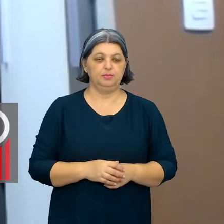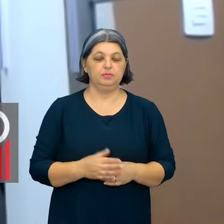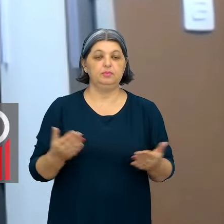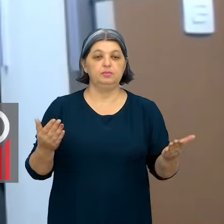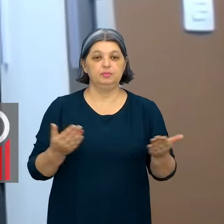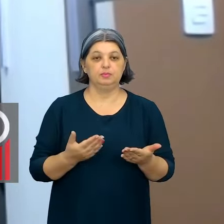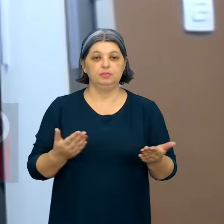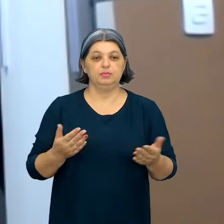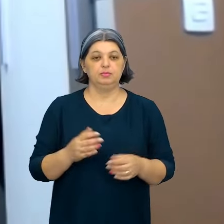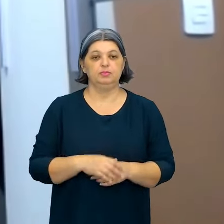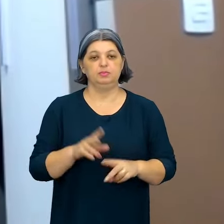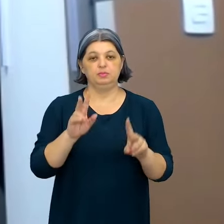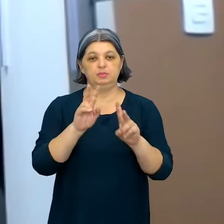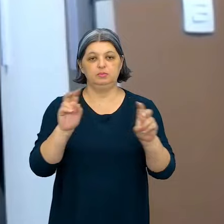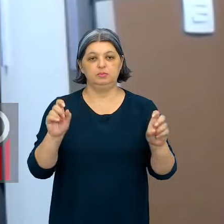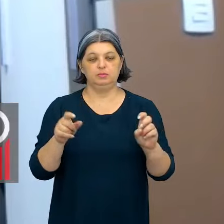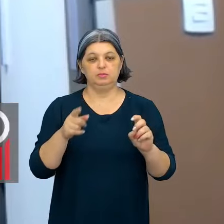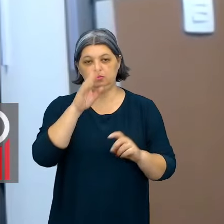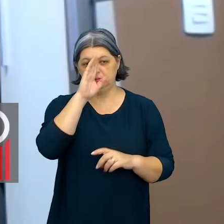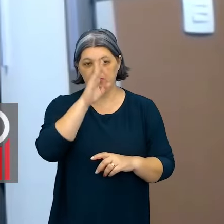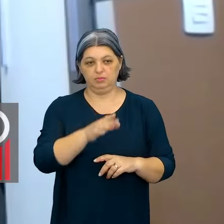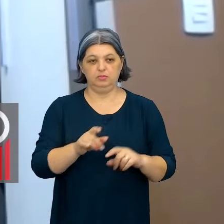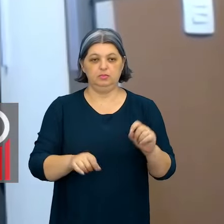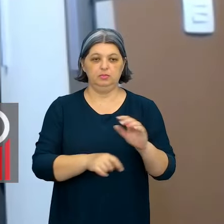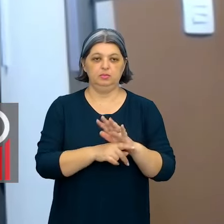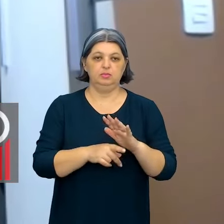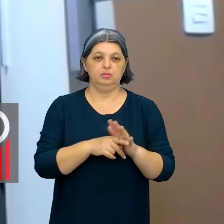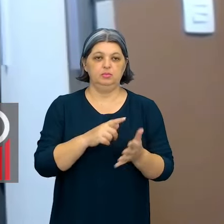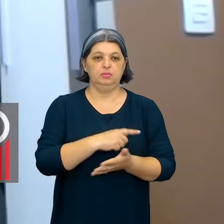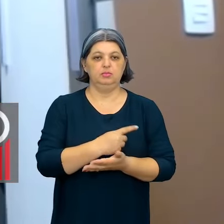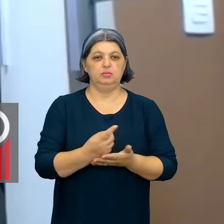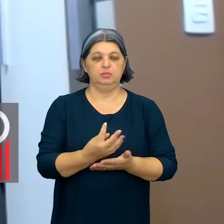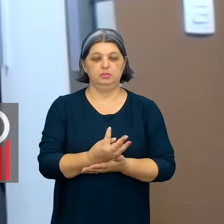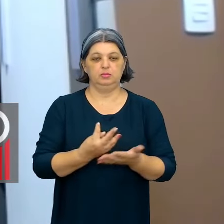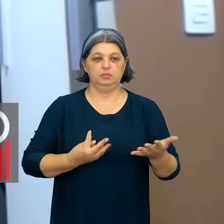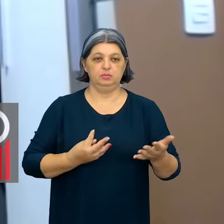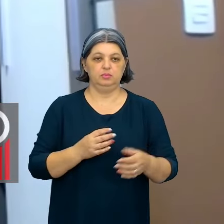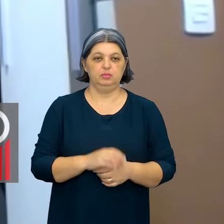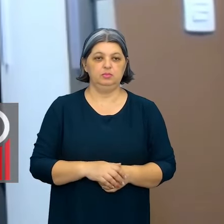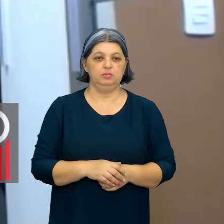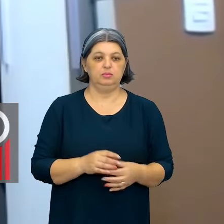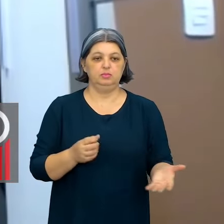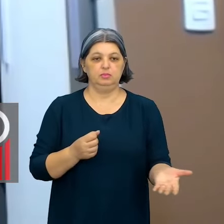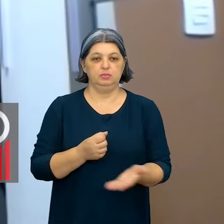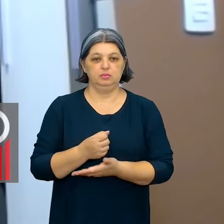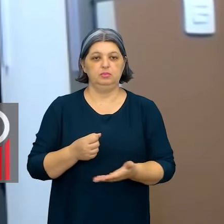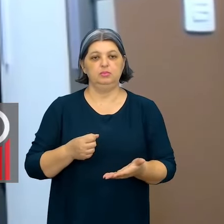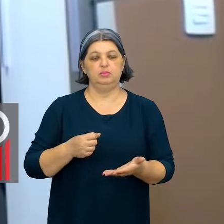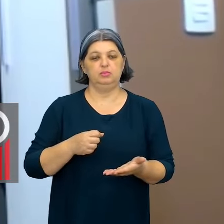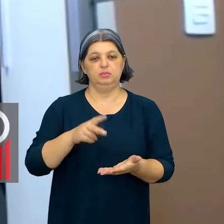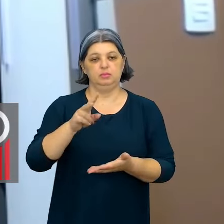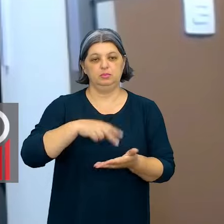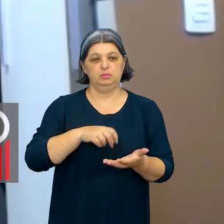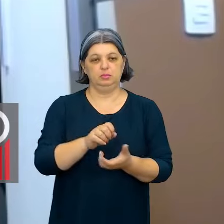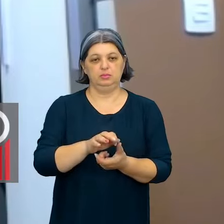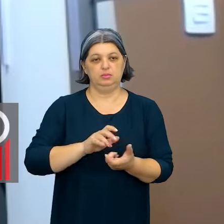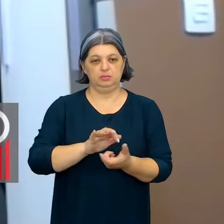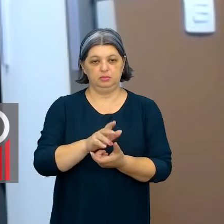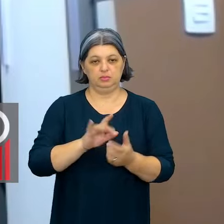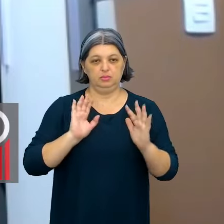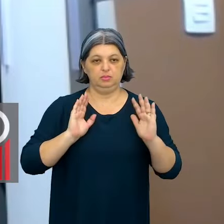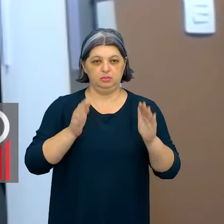Hoje abordaremos o tema central gêneros textuais, com base na leitura e letramento, com foco nos